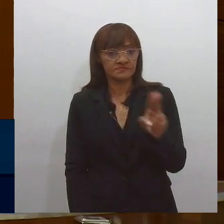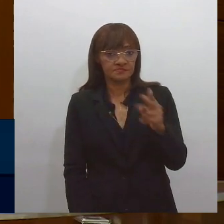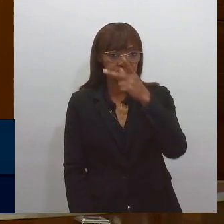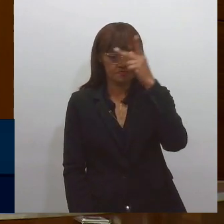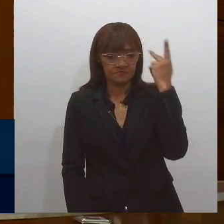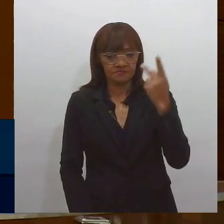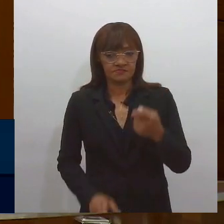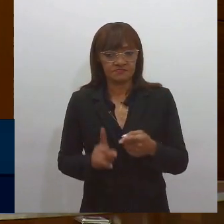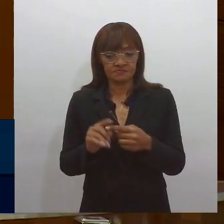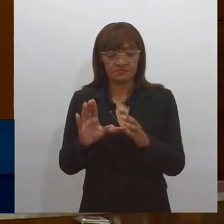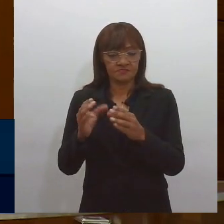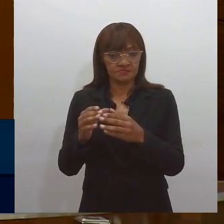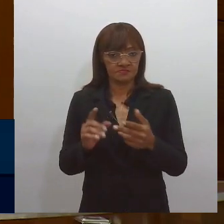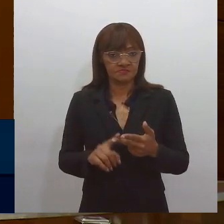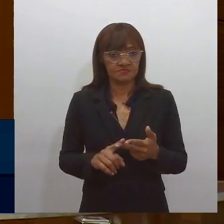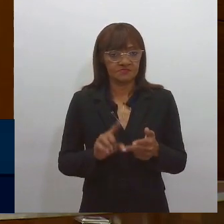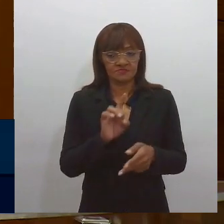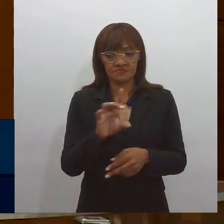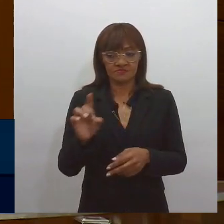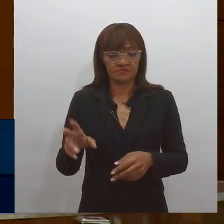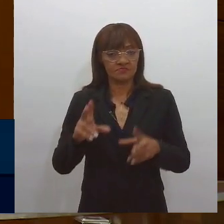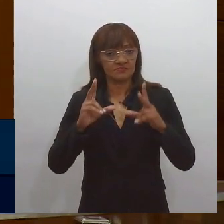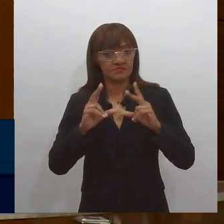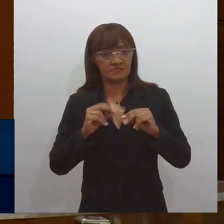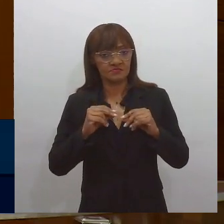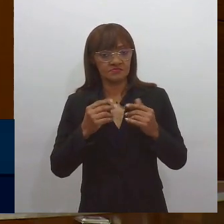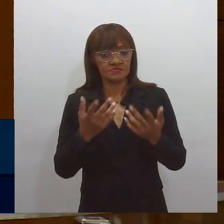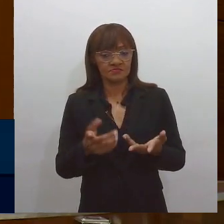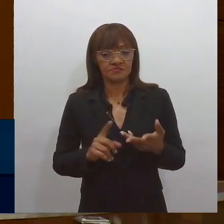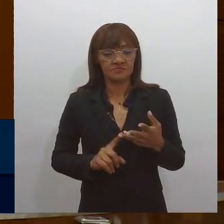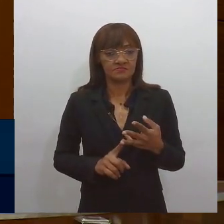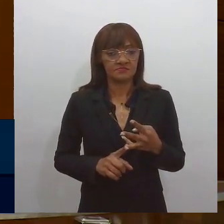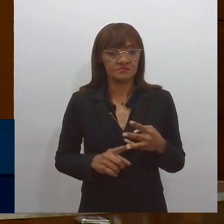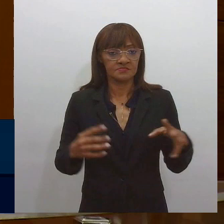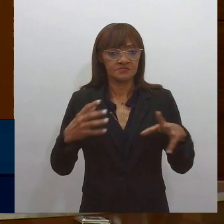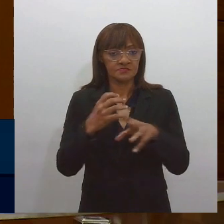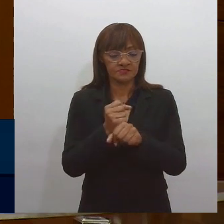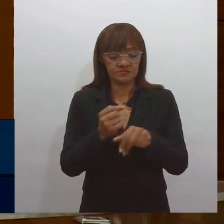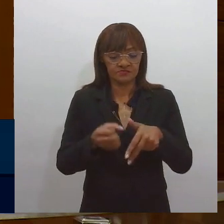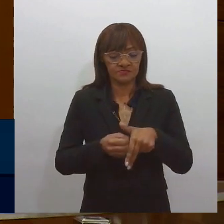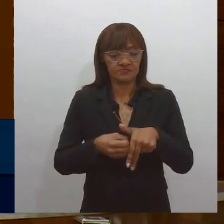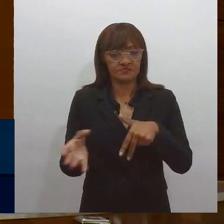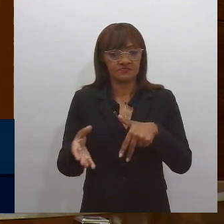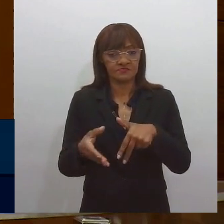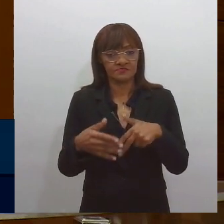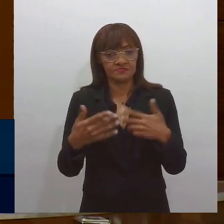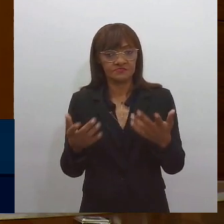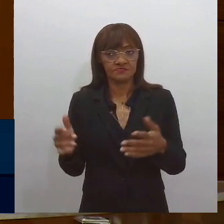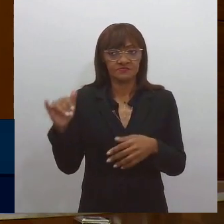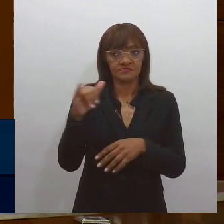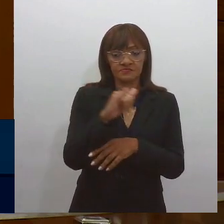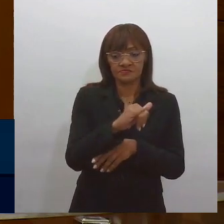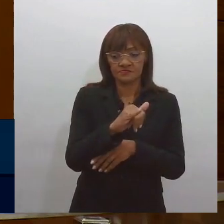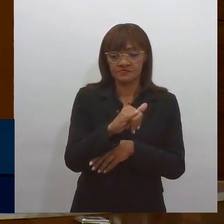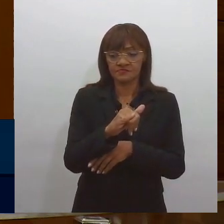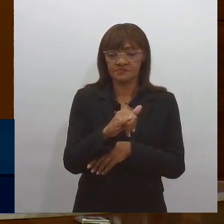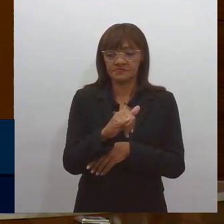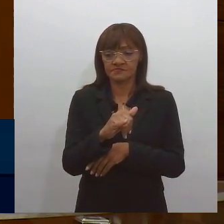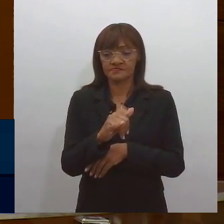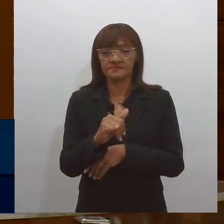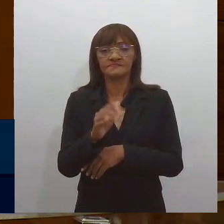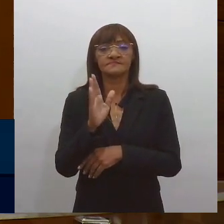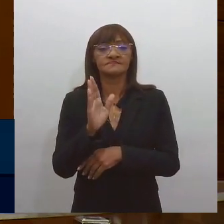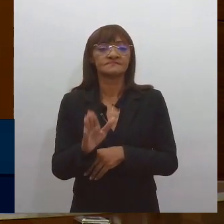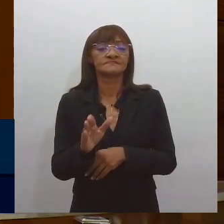atitude diária e o valor total gasto em passagens aéreas Esses requerimentos foram feitos ano passado dezembro do ano